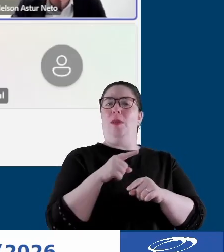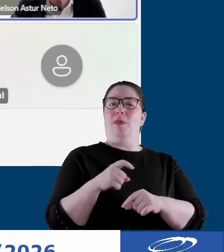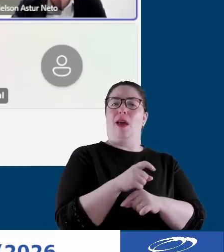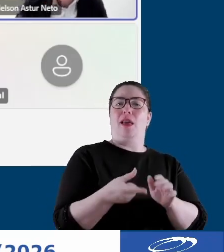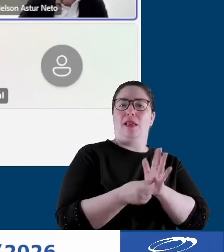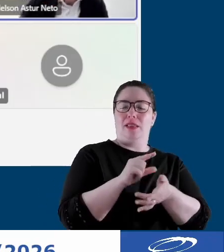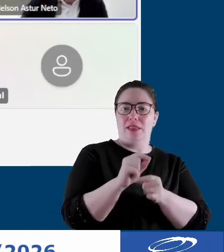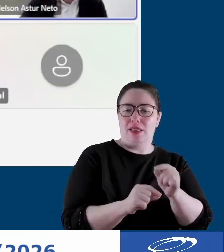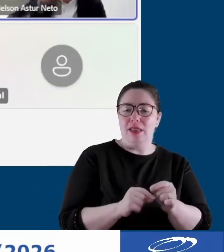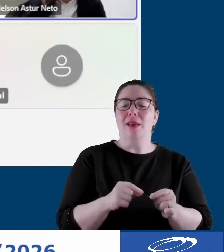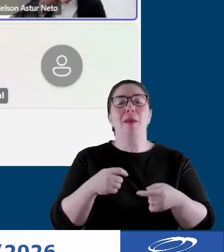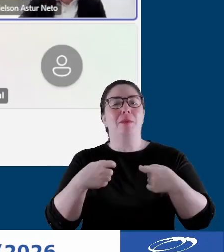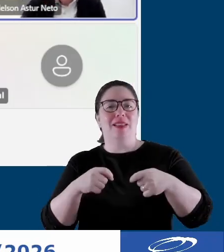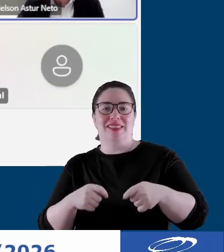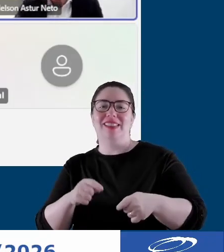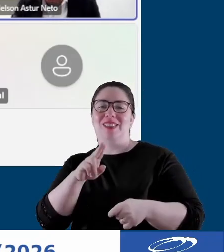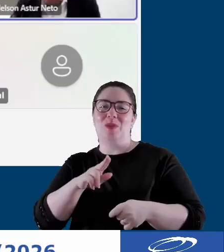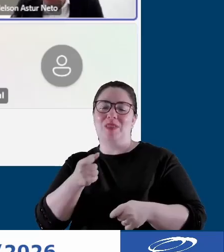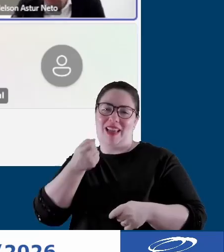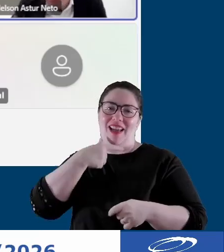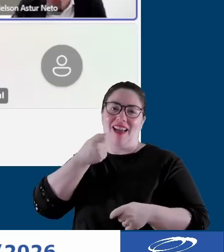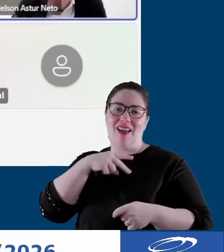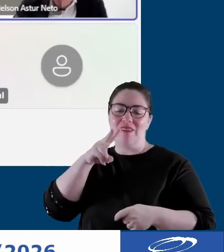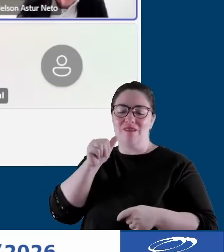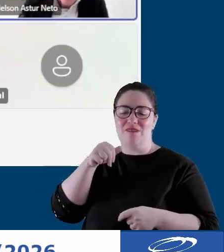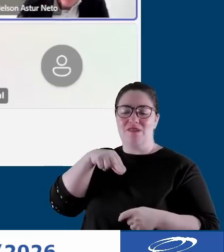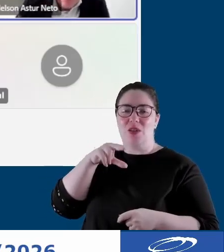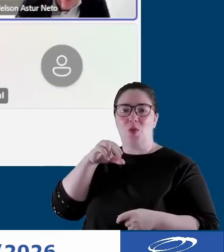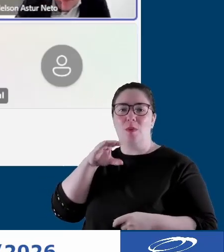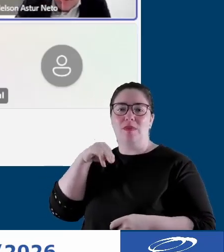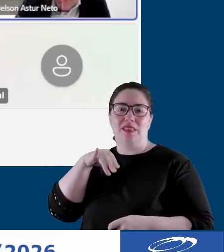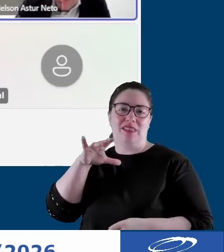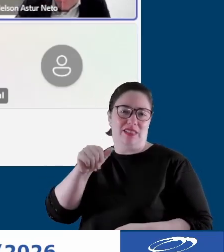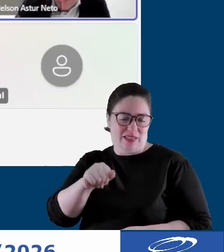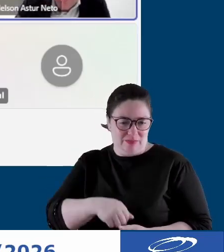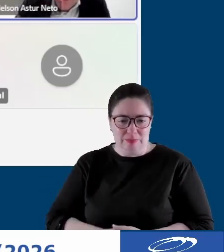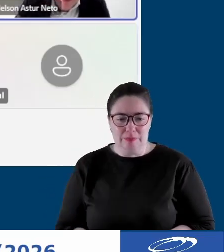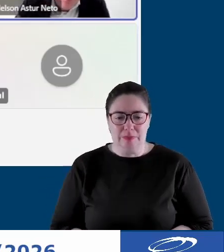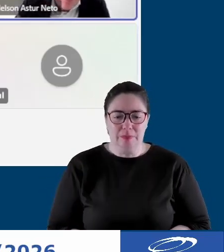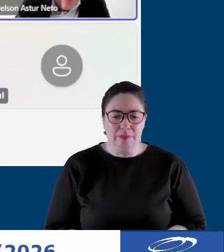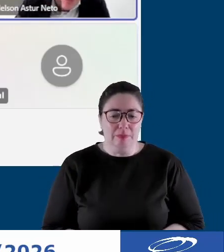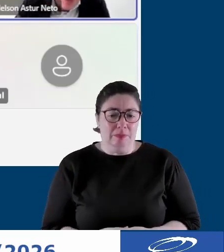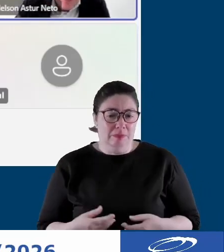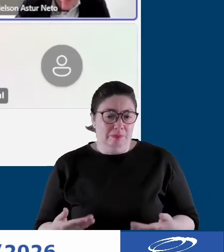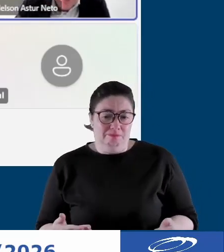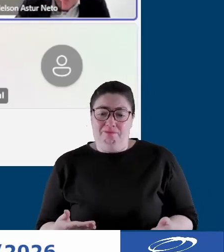a cepazolina, junto com o Rocefin também. Né? Então, isso é bastante